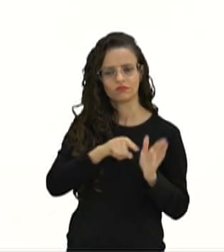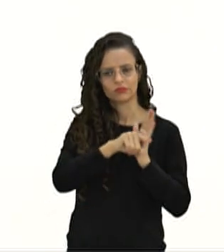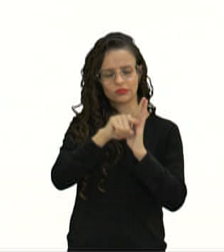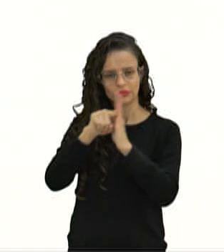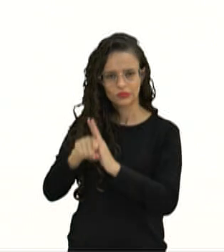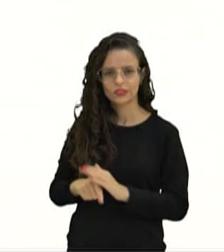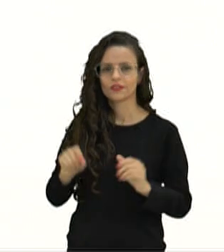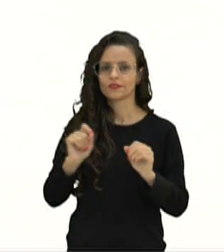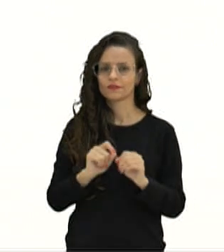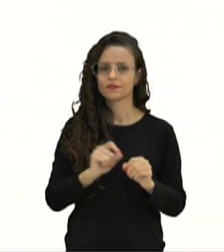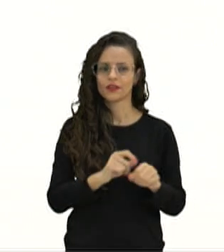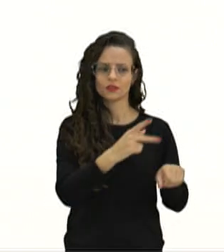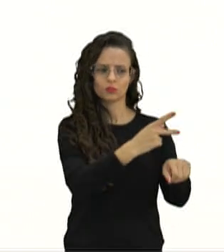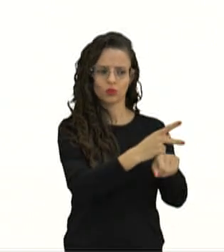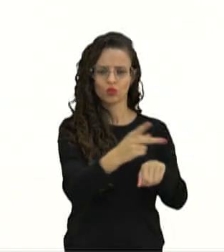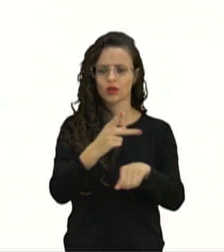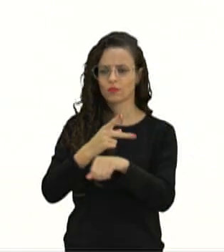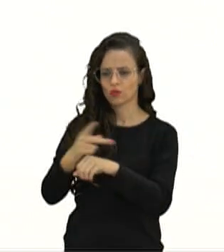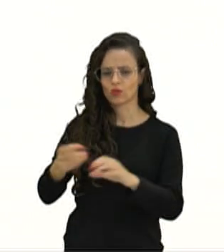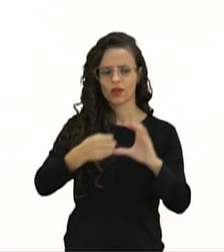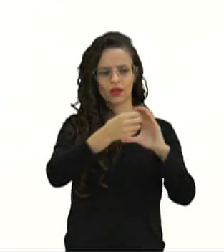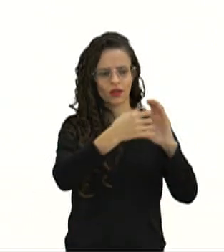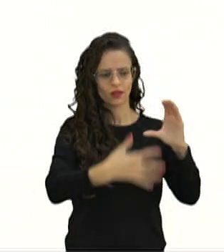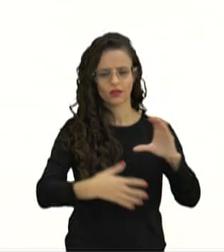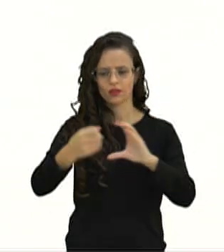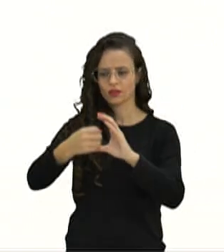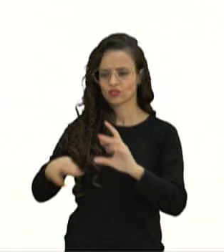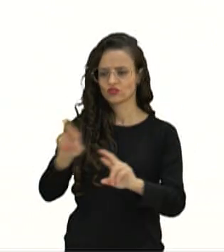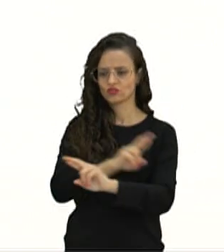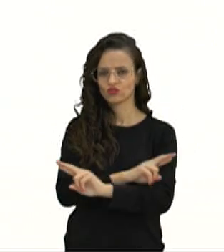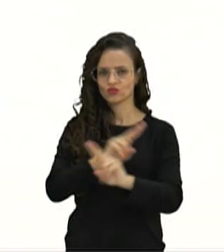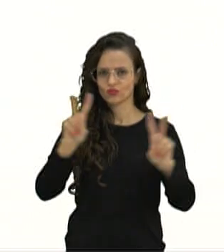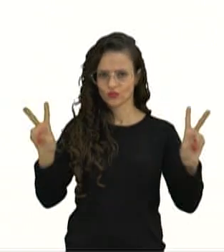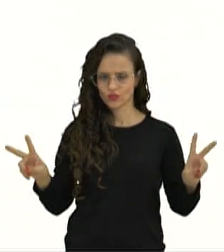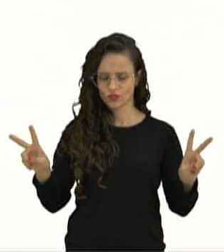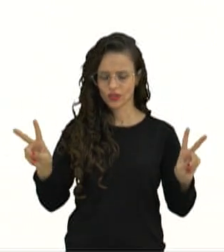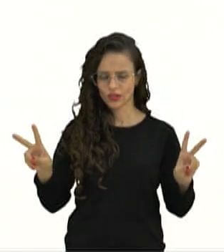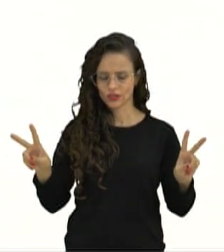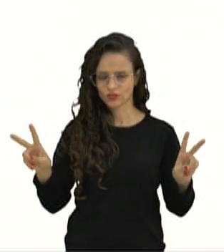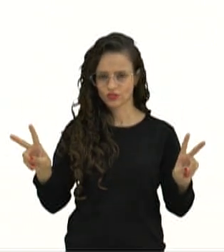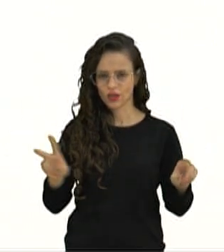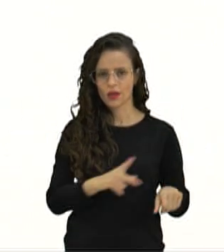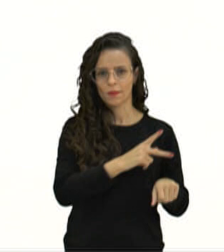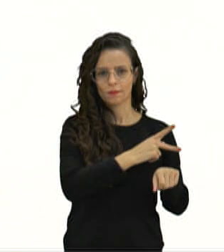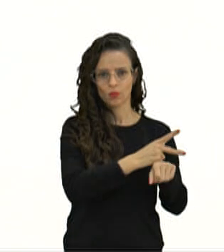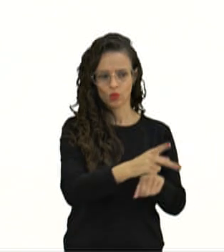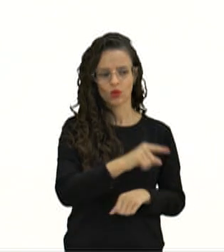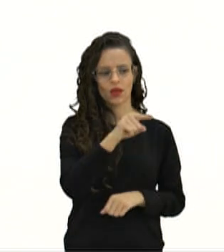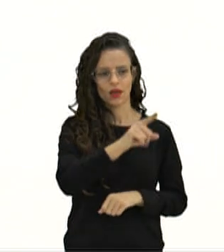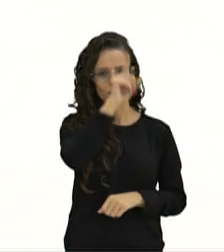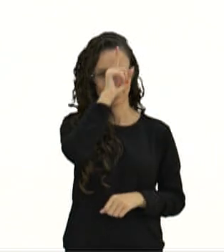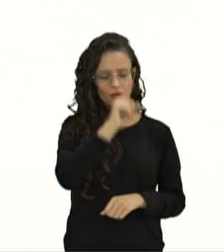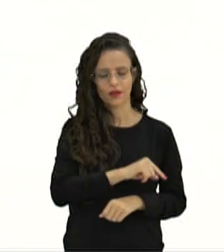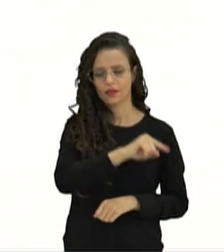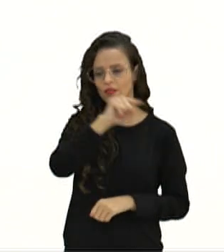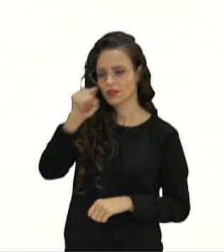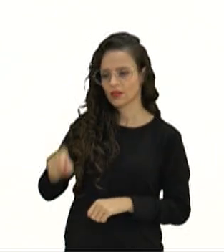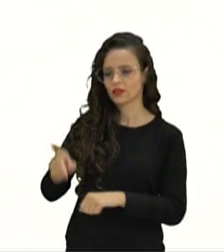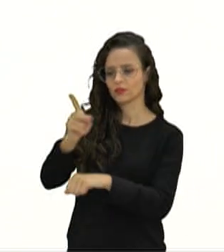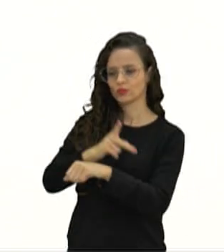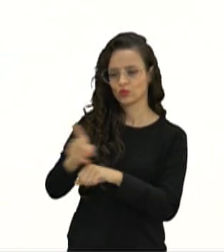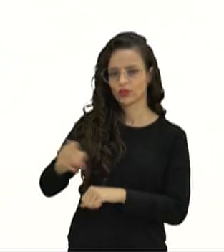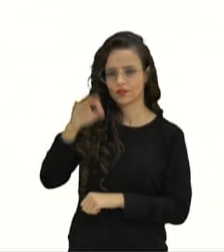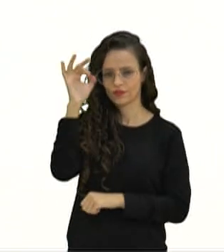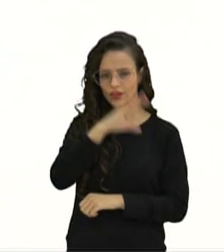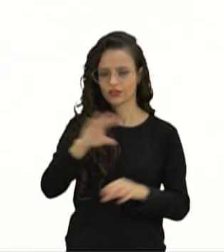cruzou plantas puras de características diferentes? Por exemplo, plantas puras de sementes amarelas com plantas puras